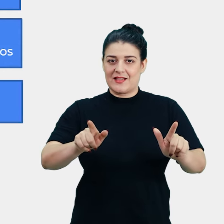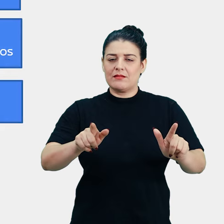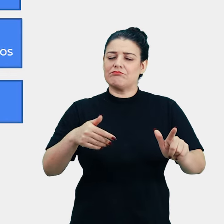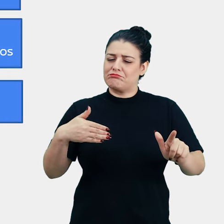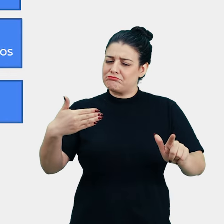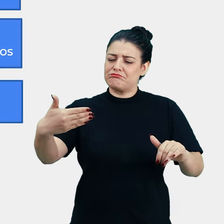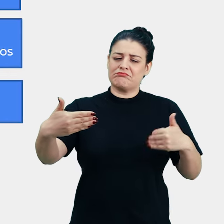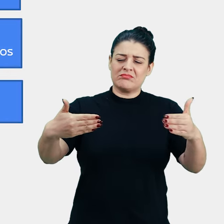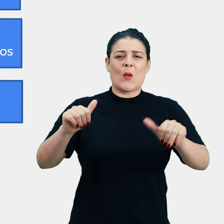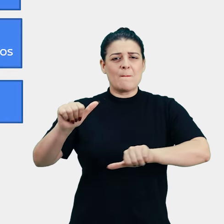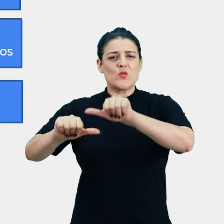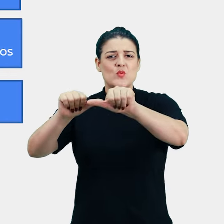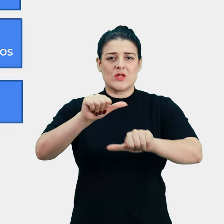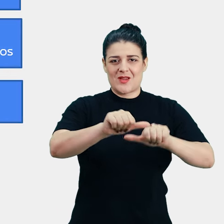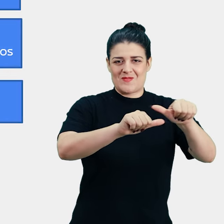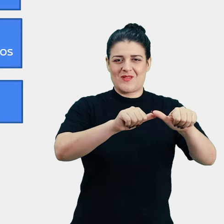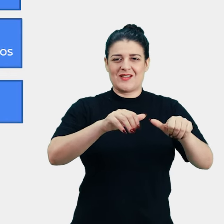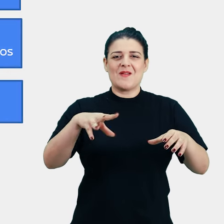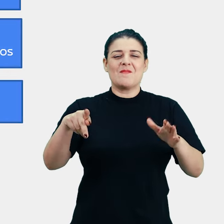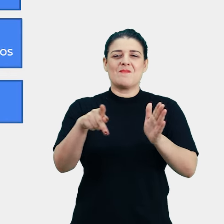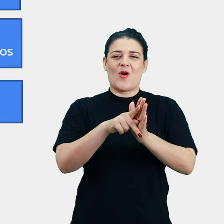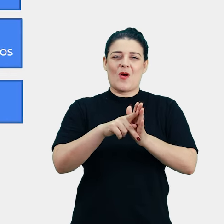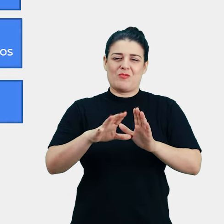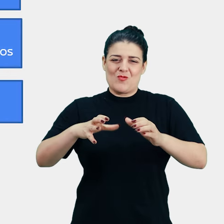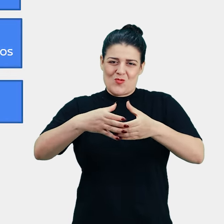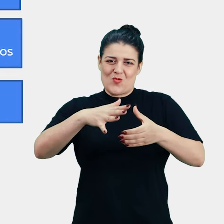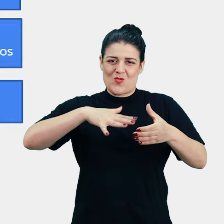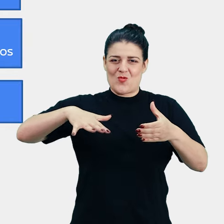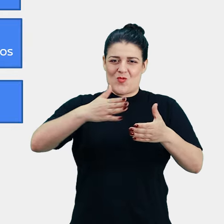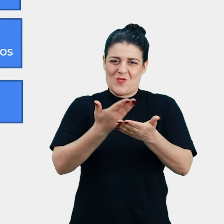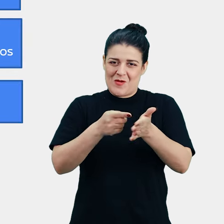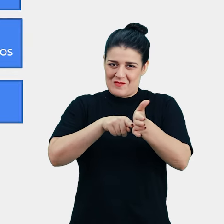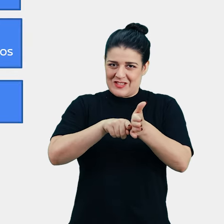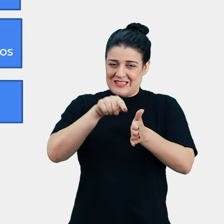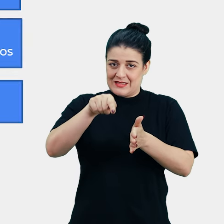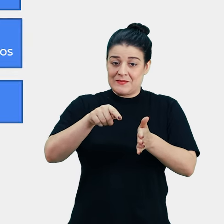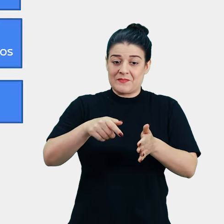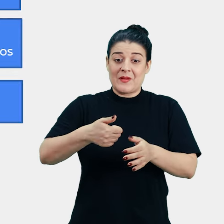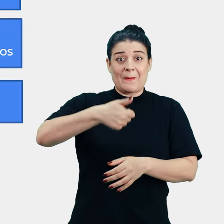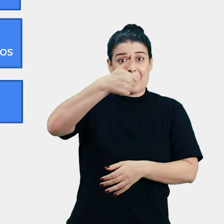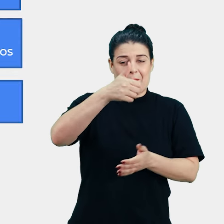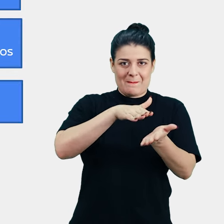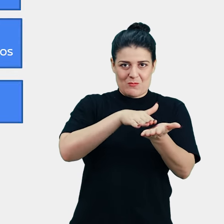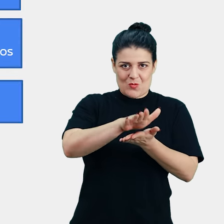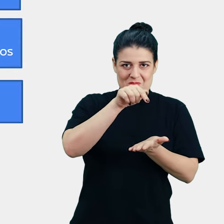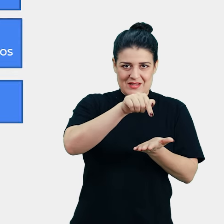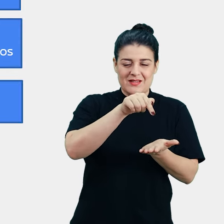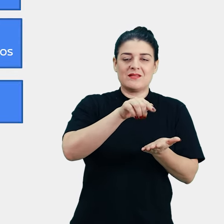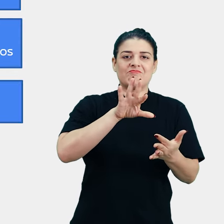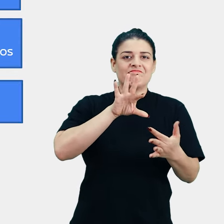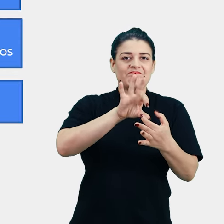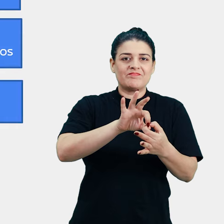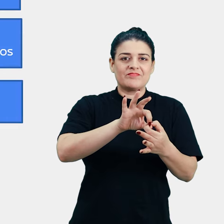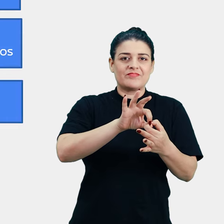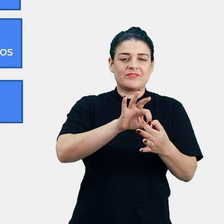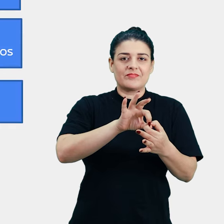constante modificação pela Sociedade Metabolômica, mas de acordo com essa primeira publicação, referente aqui